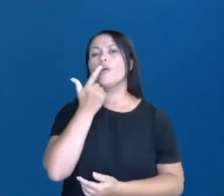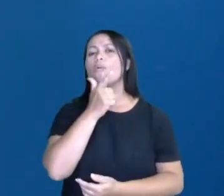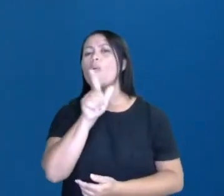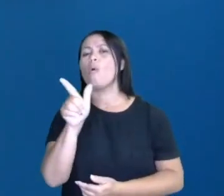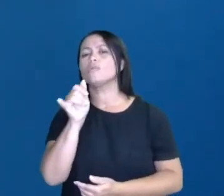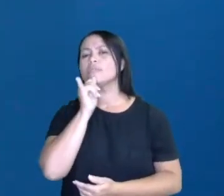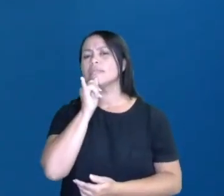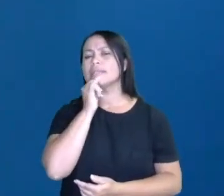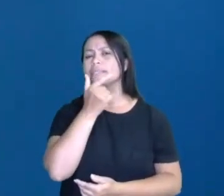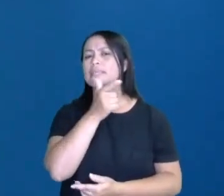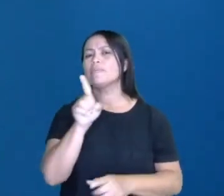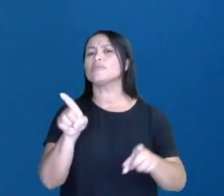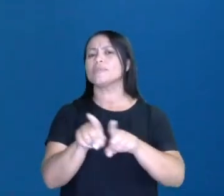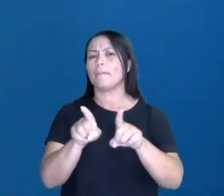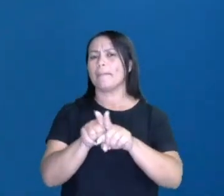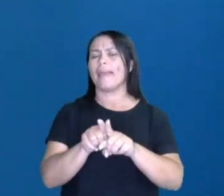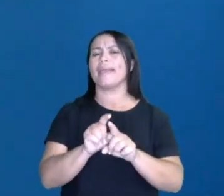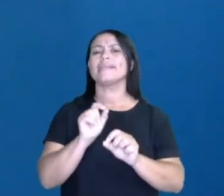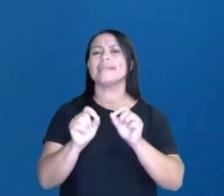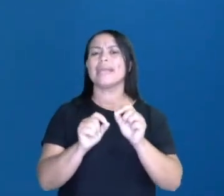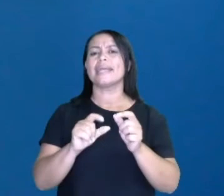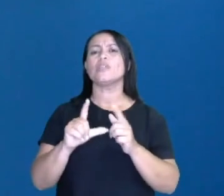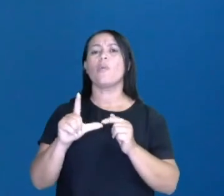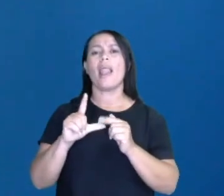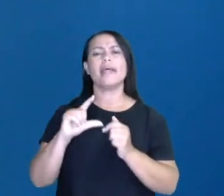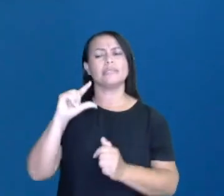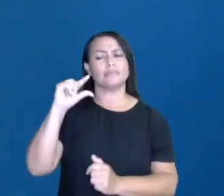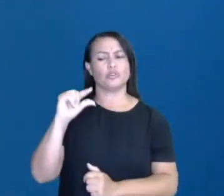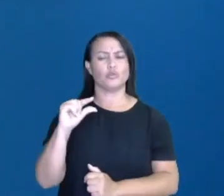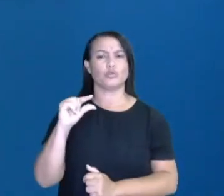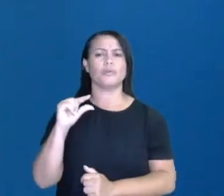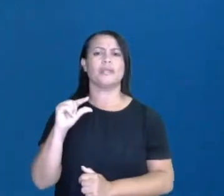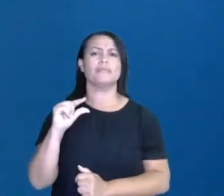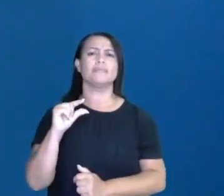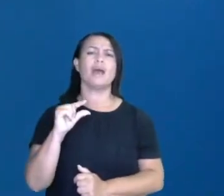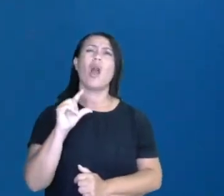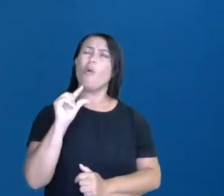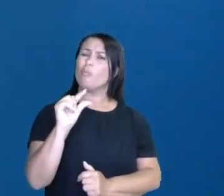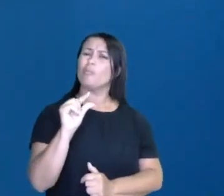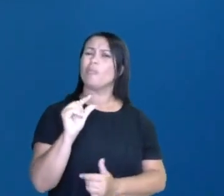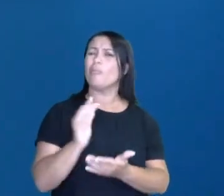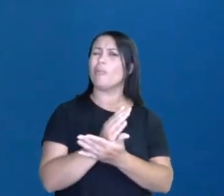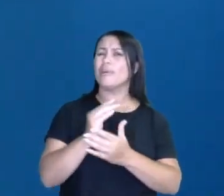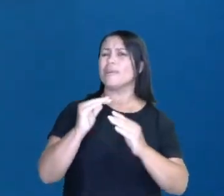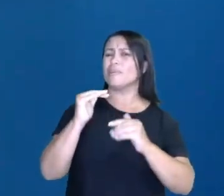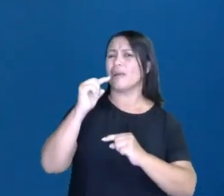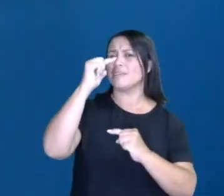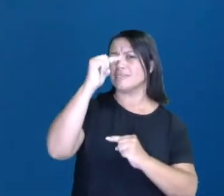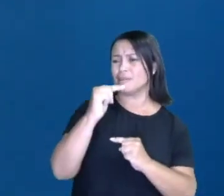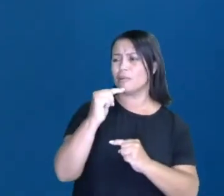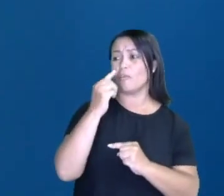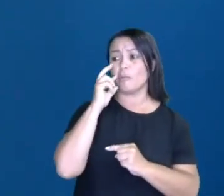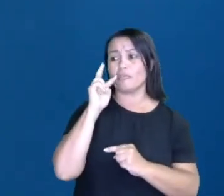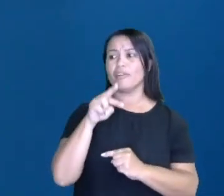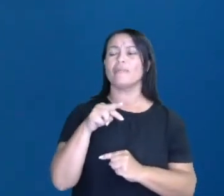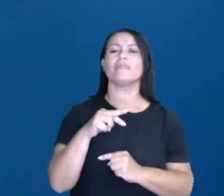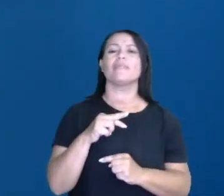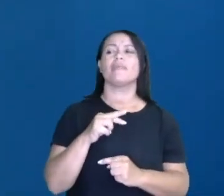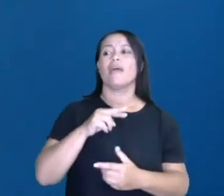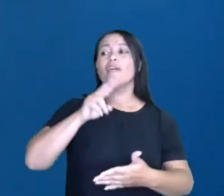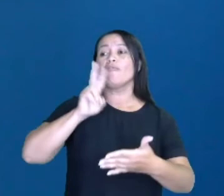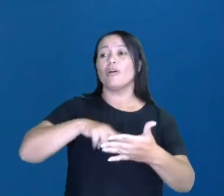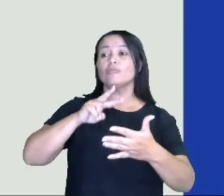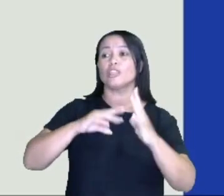alguns exemplos de ocorrências também com a letra minúscula, né? É um pouquinho menor a lista, né? Vamos tentar ler